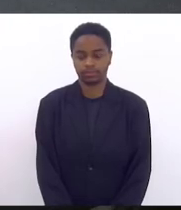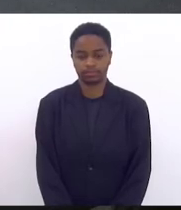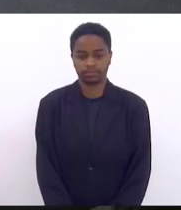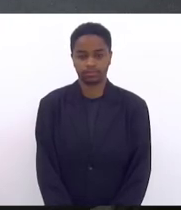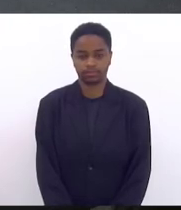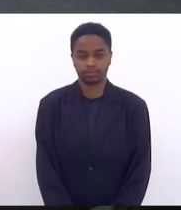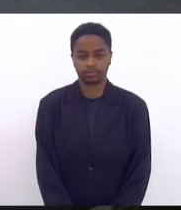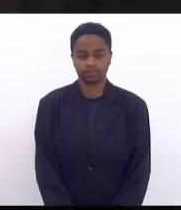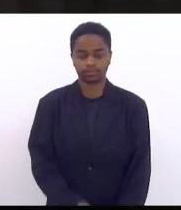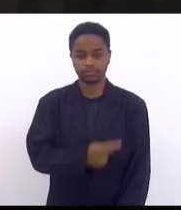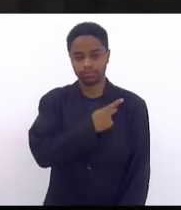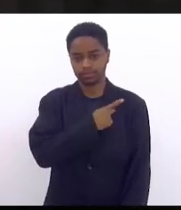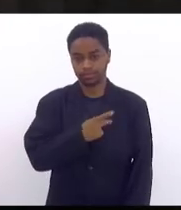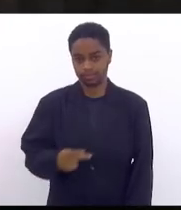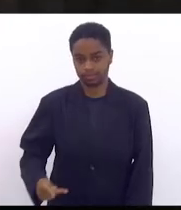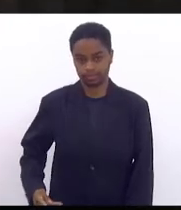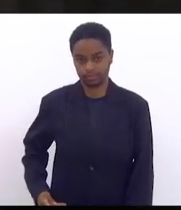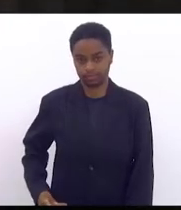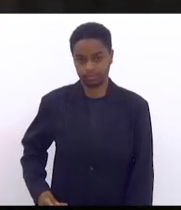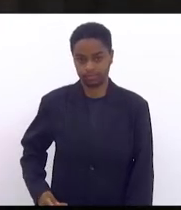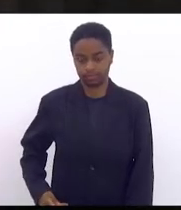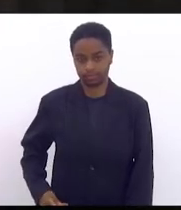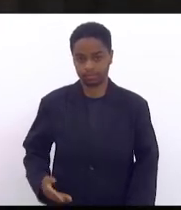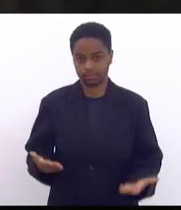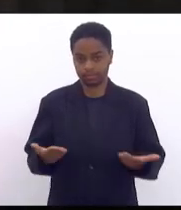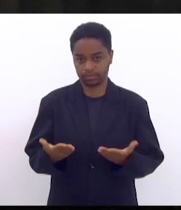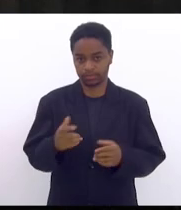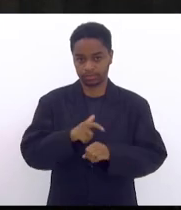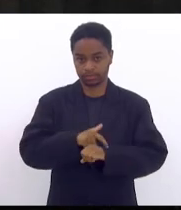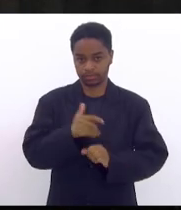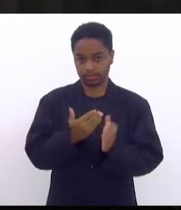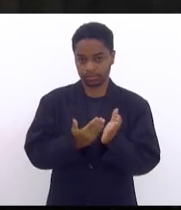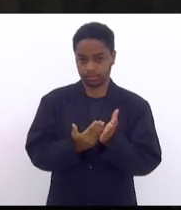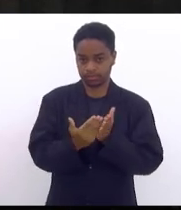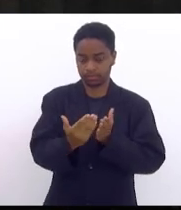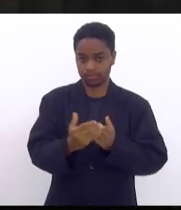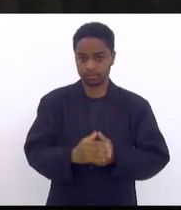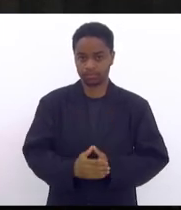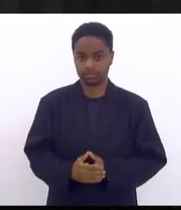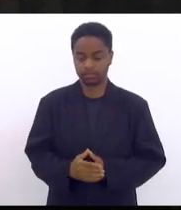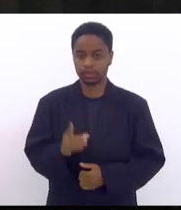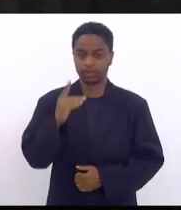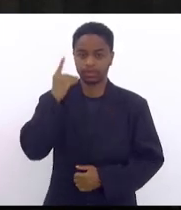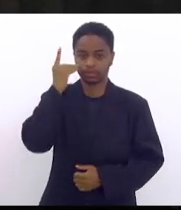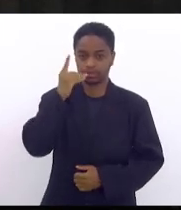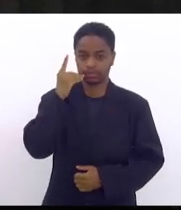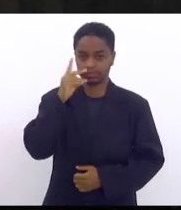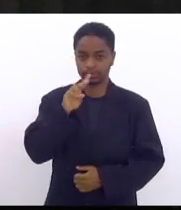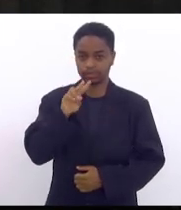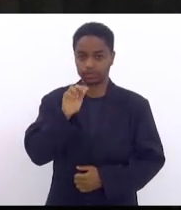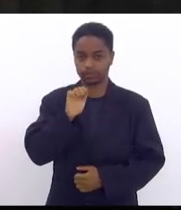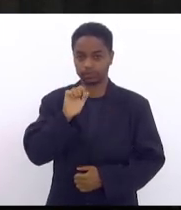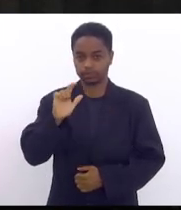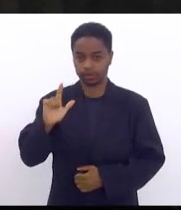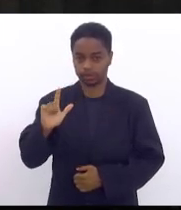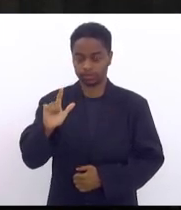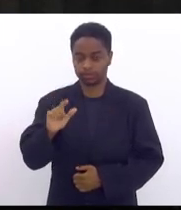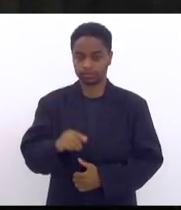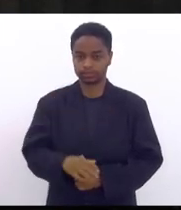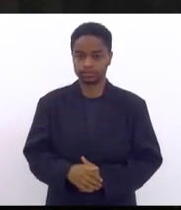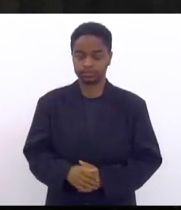Senhor presidente do expediente inicial, deputado Valda